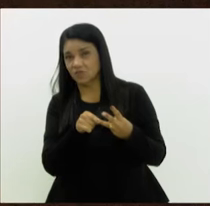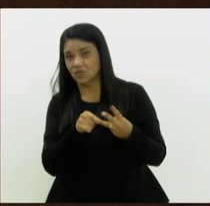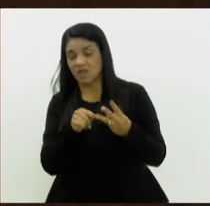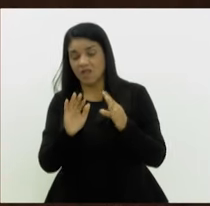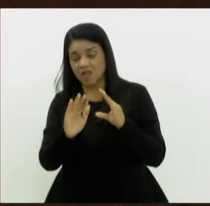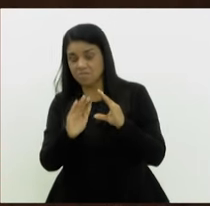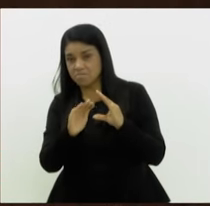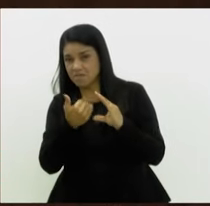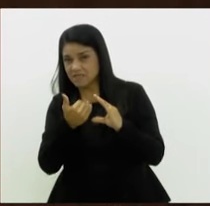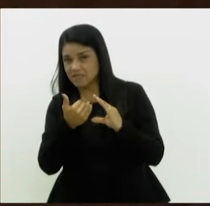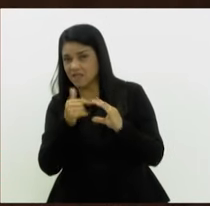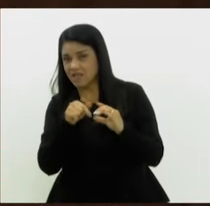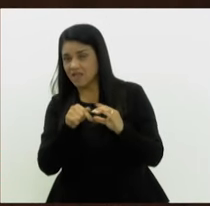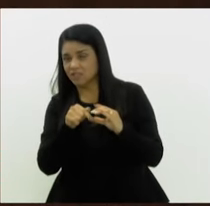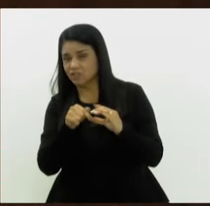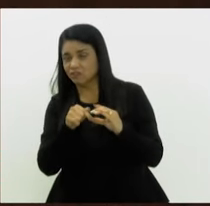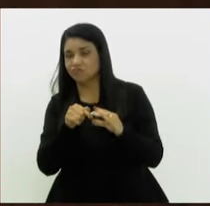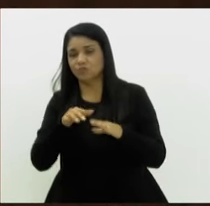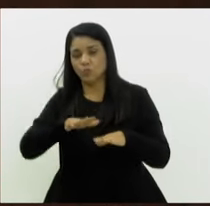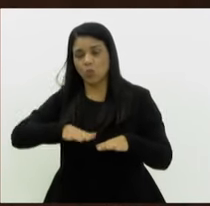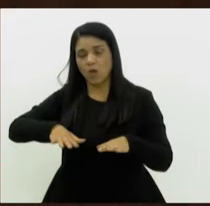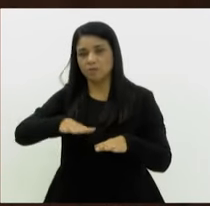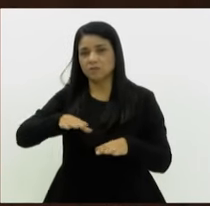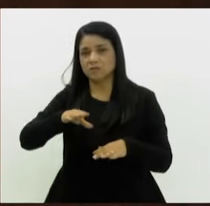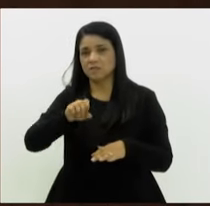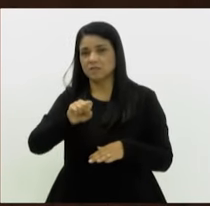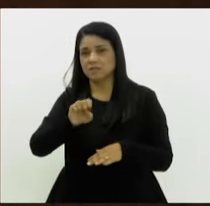mensagem determina que no âmbito da SEDUC